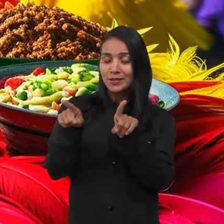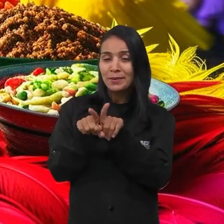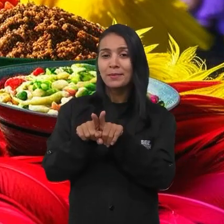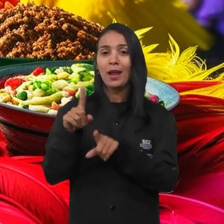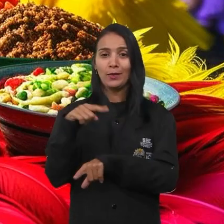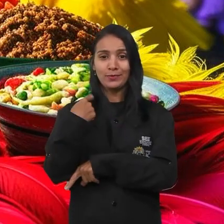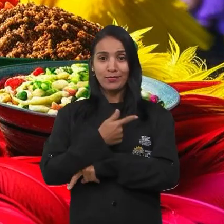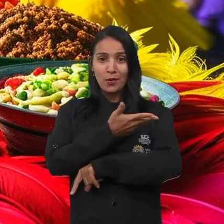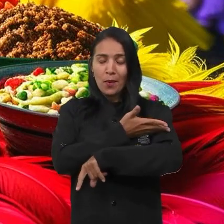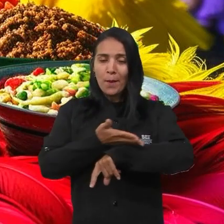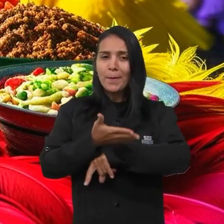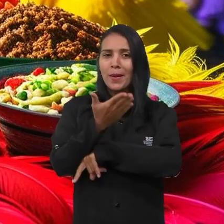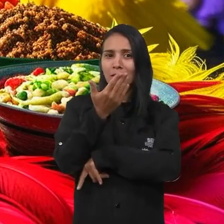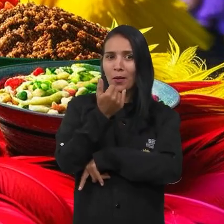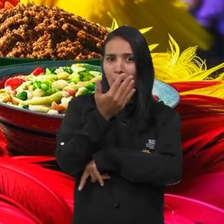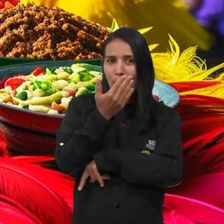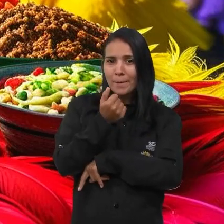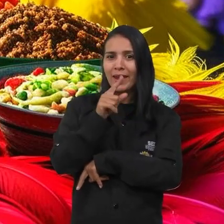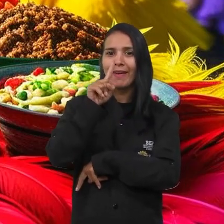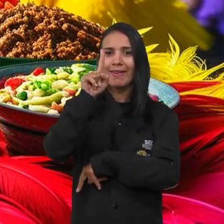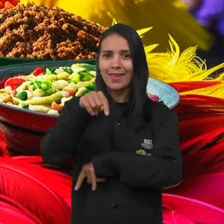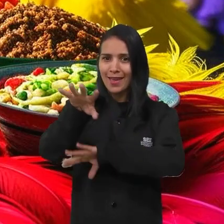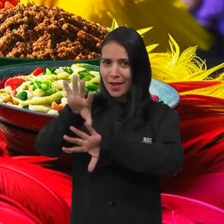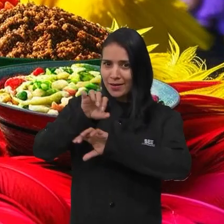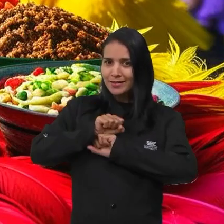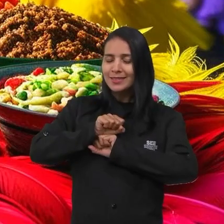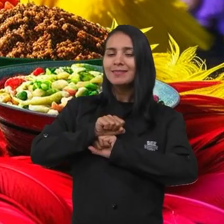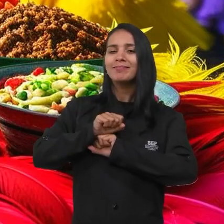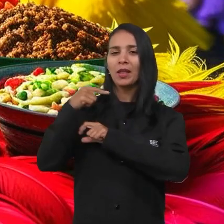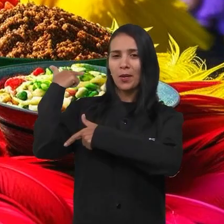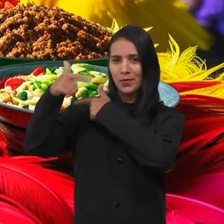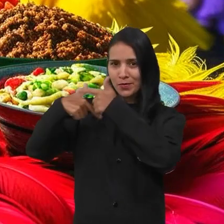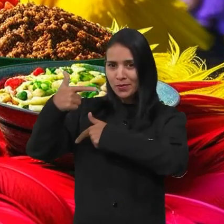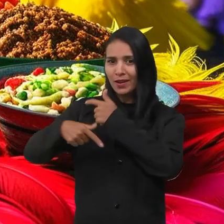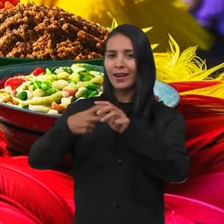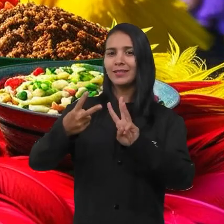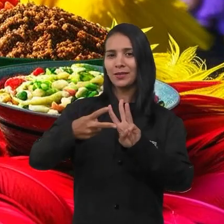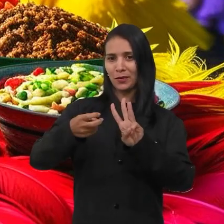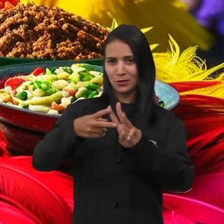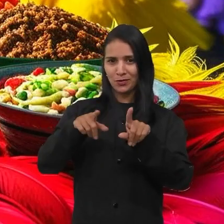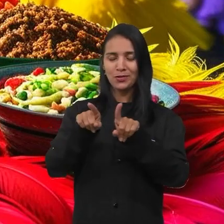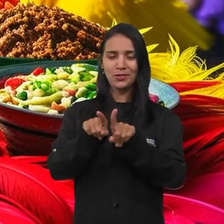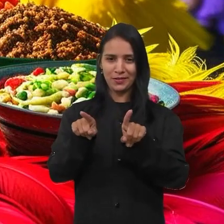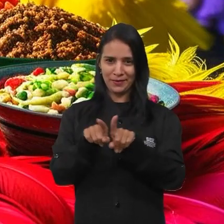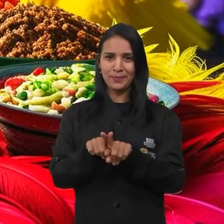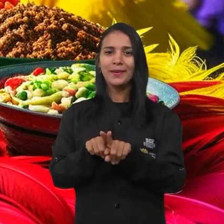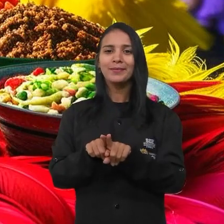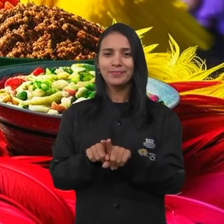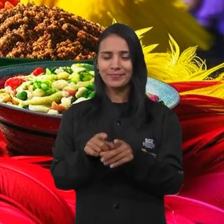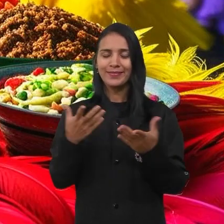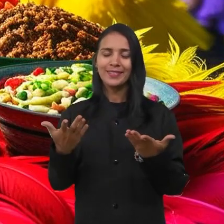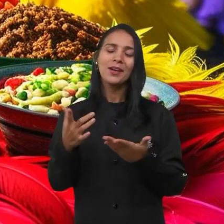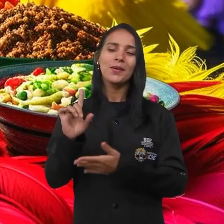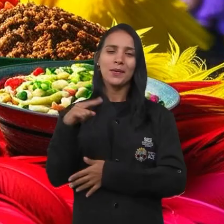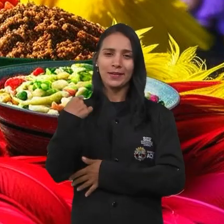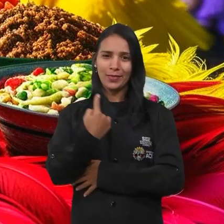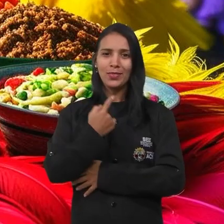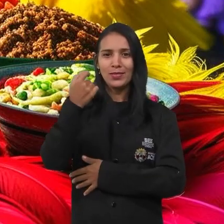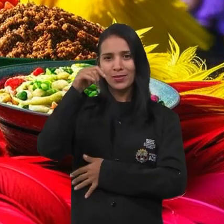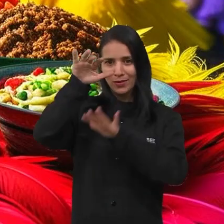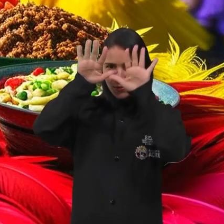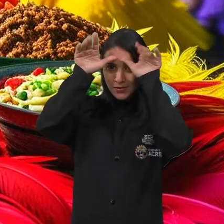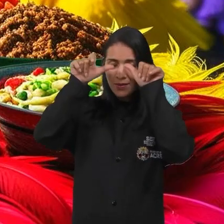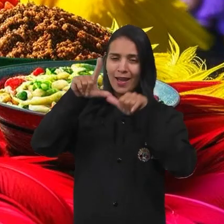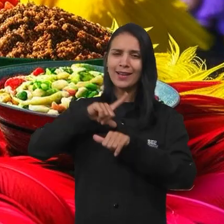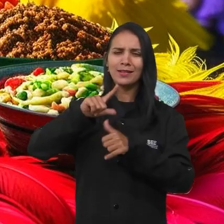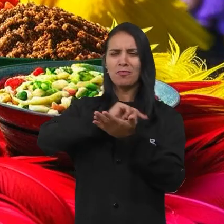uma alimentação aí de herança indígena. Então, no Acre, a gente tem vários pratos,